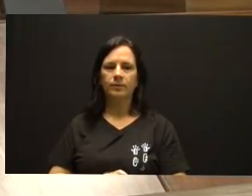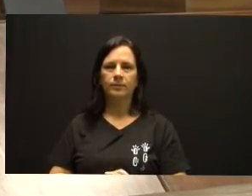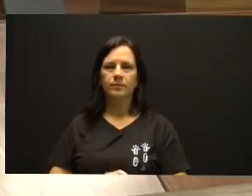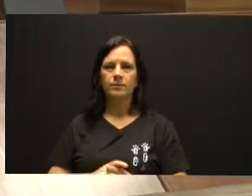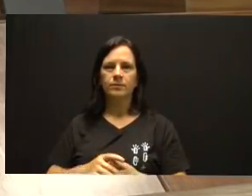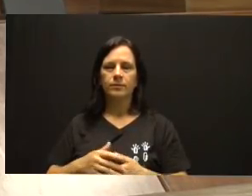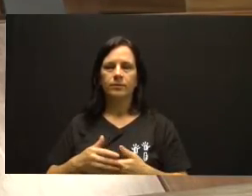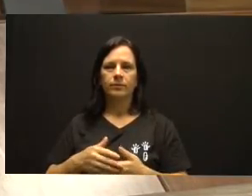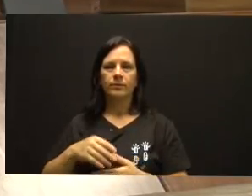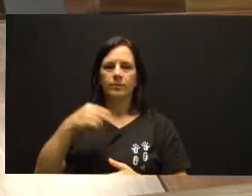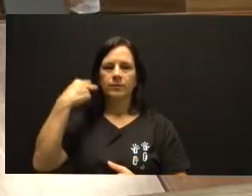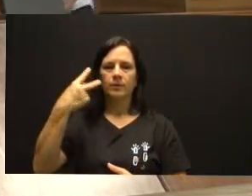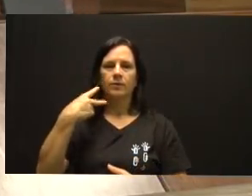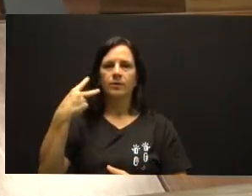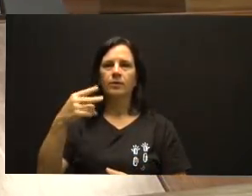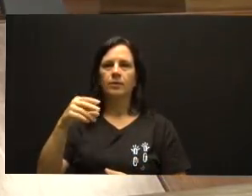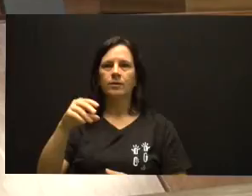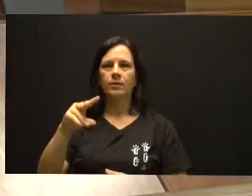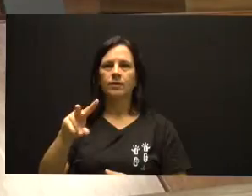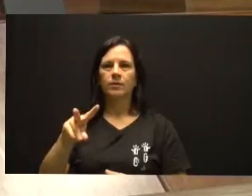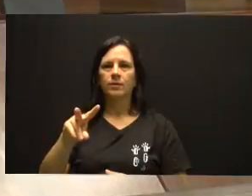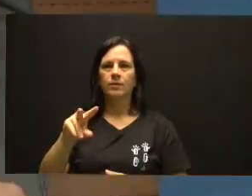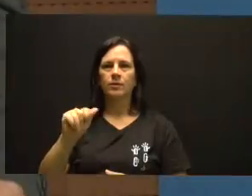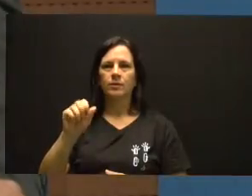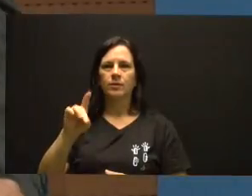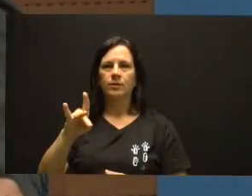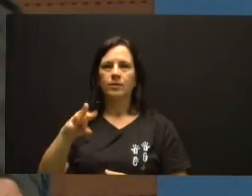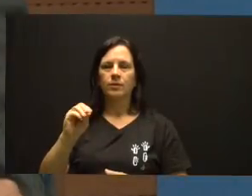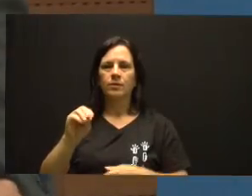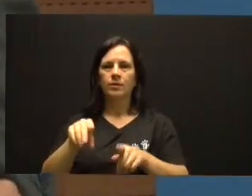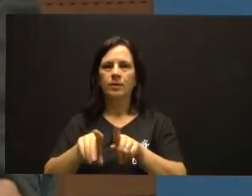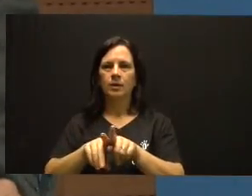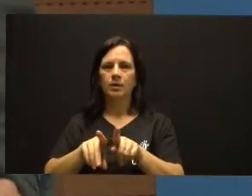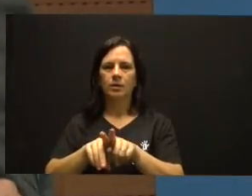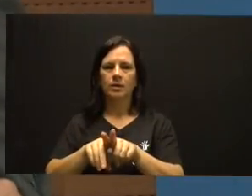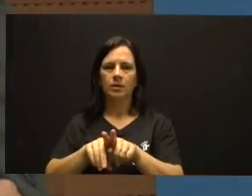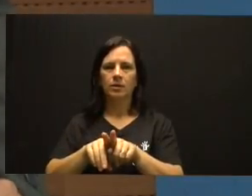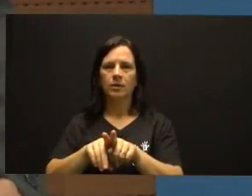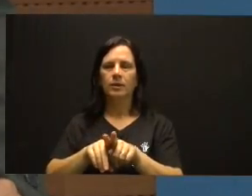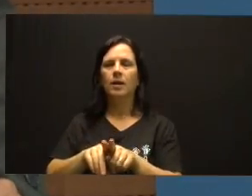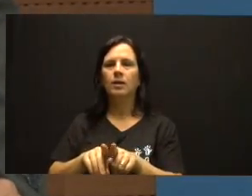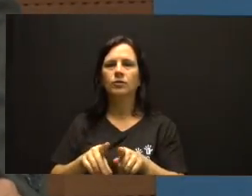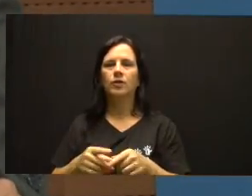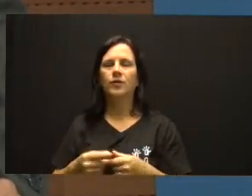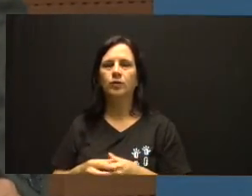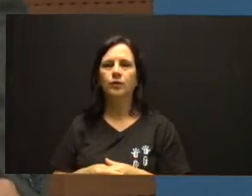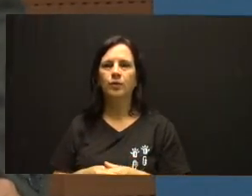Palavra, vereador Toninho Vieira. Senhor presidente, nobres pares,